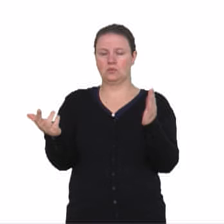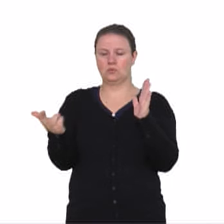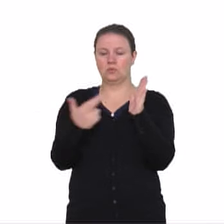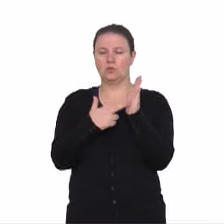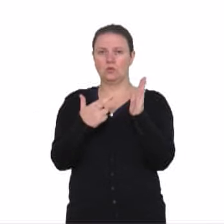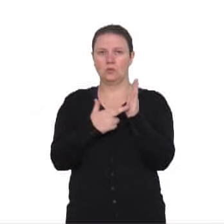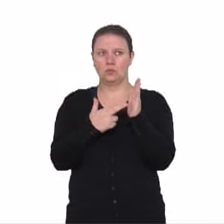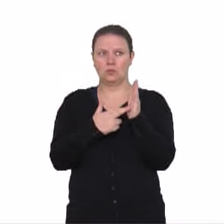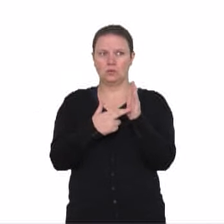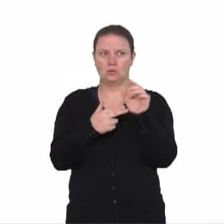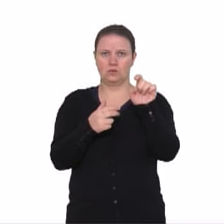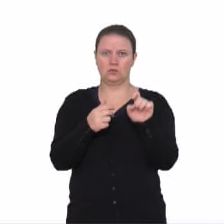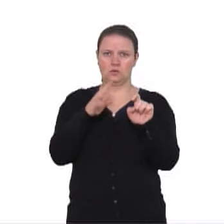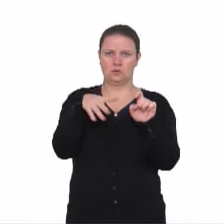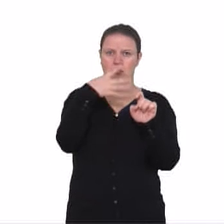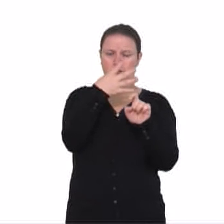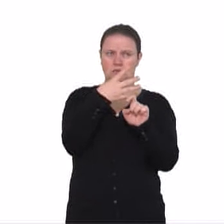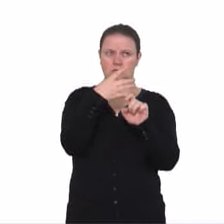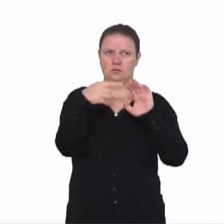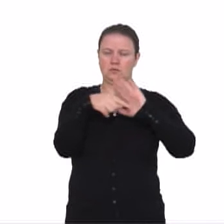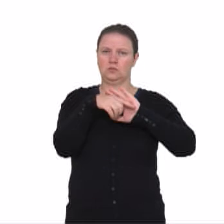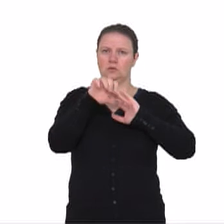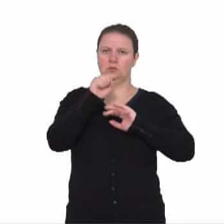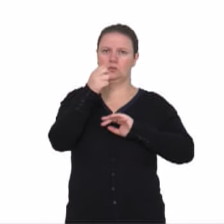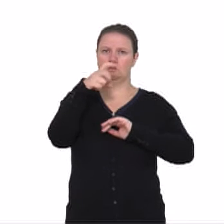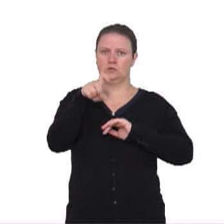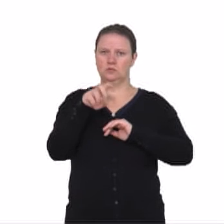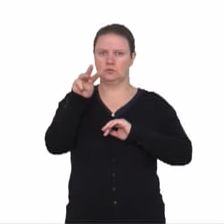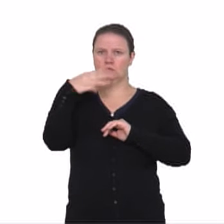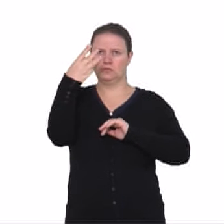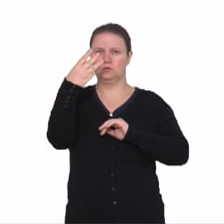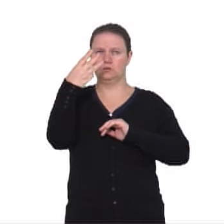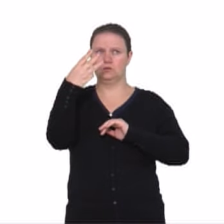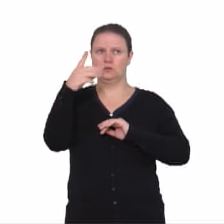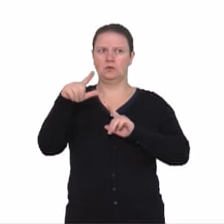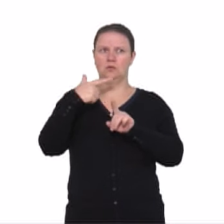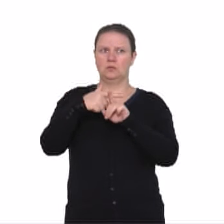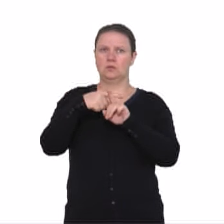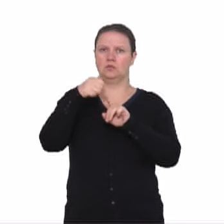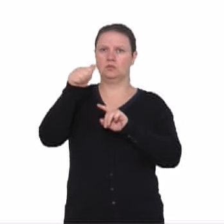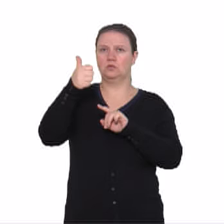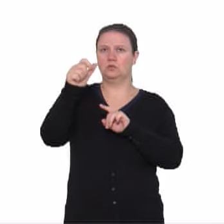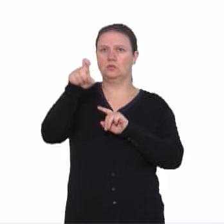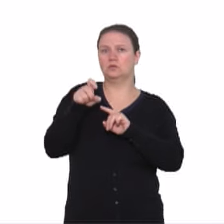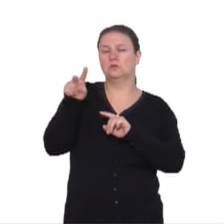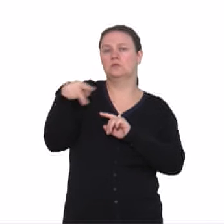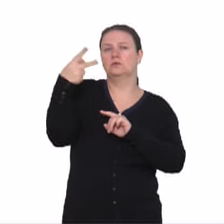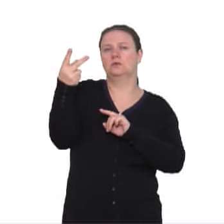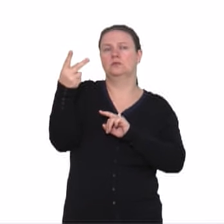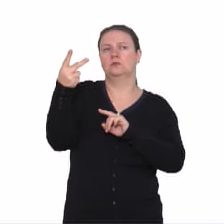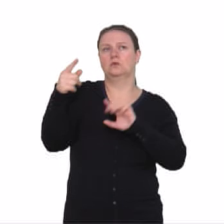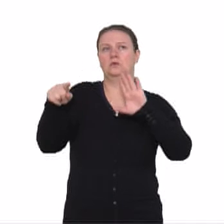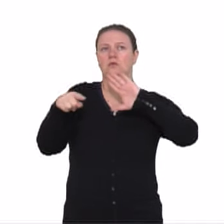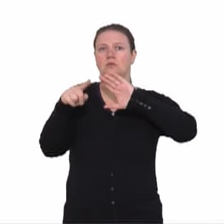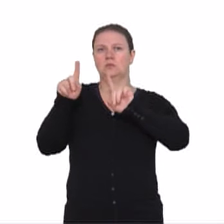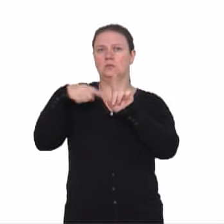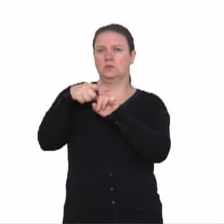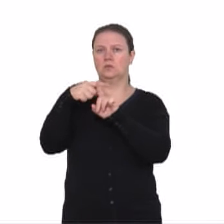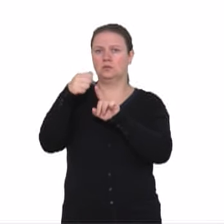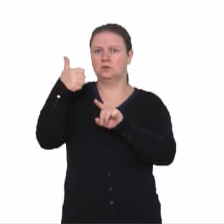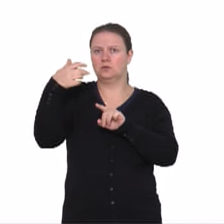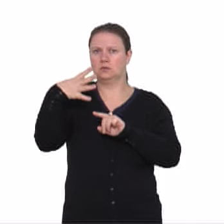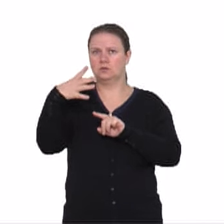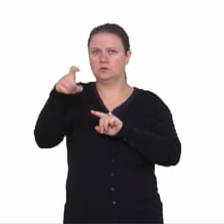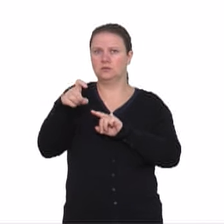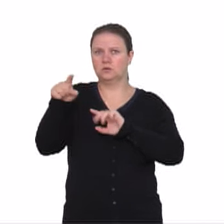tua multiplicação fica x à quarta menos 8x ao cubo, mais 11x ao quadrado, mais 14x,